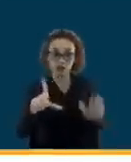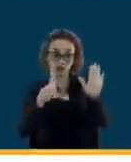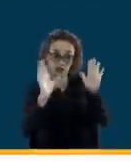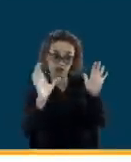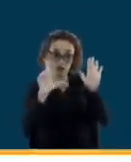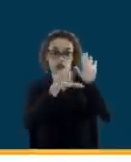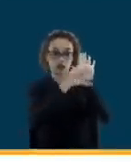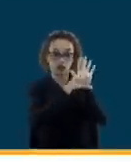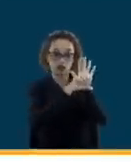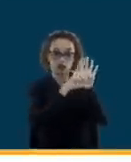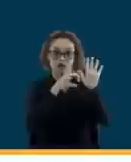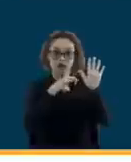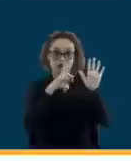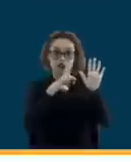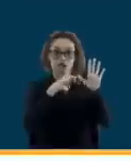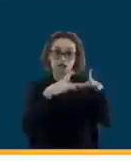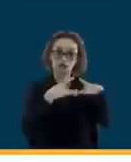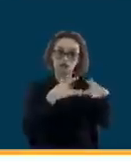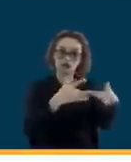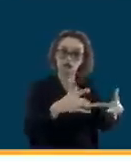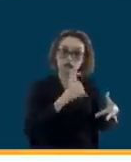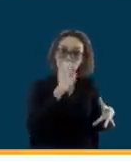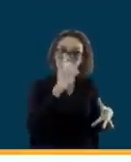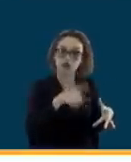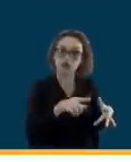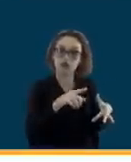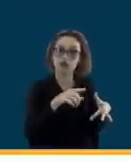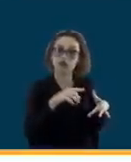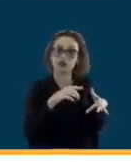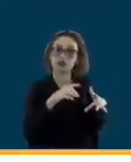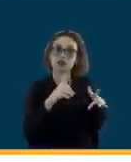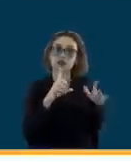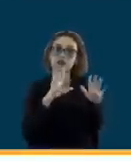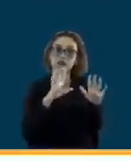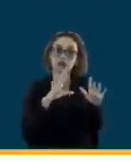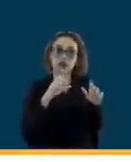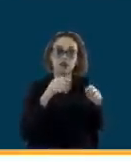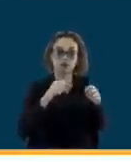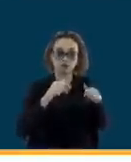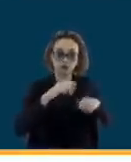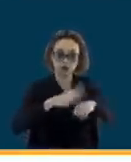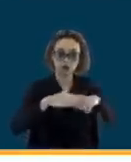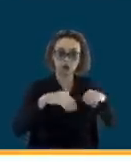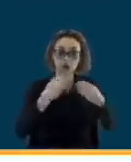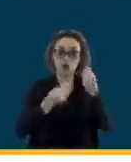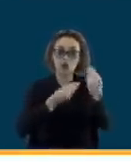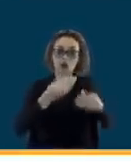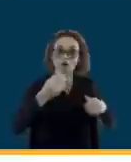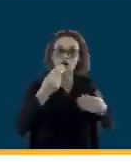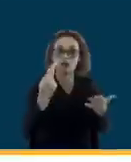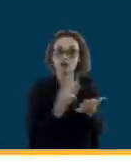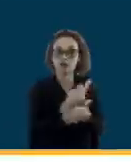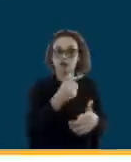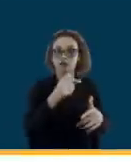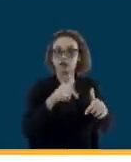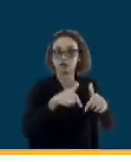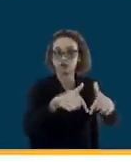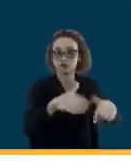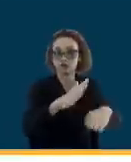generoso da concepção à aplicação, inclusive os beneficiados pela lei tem que